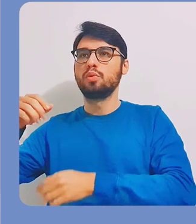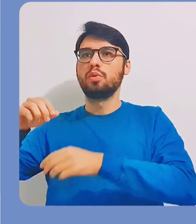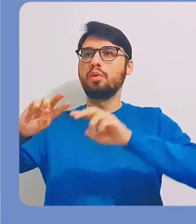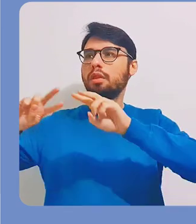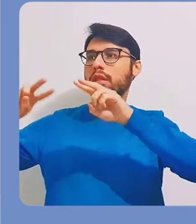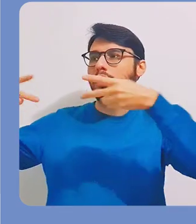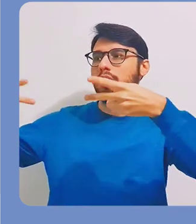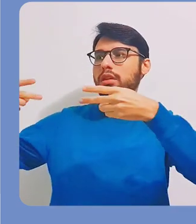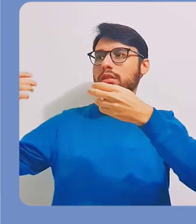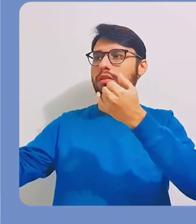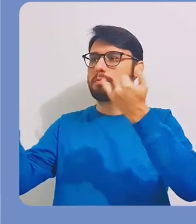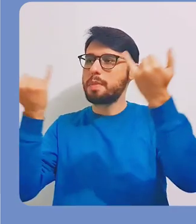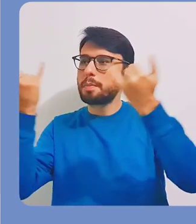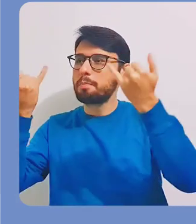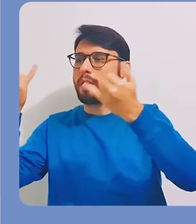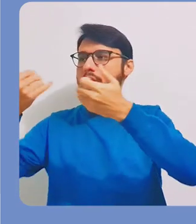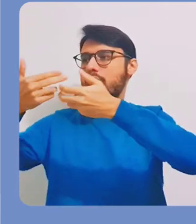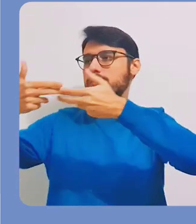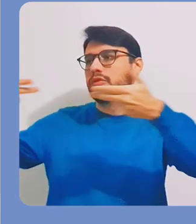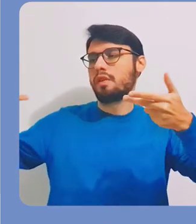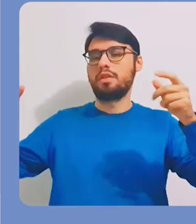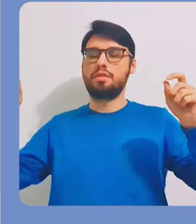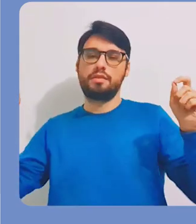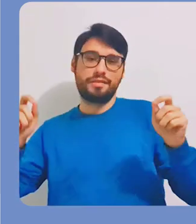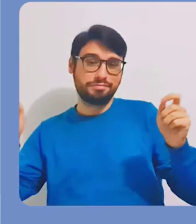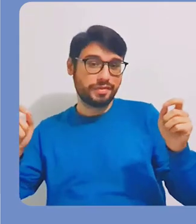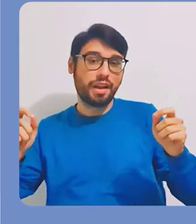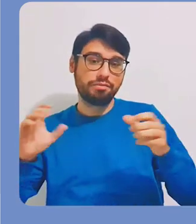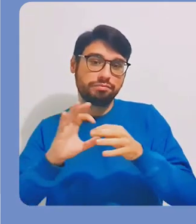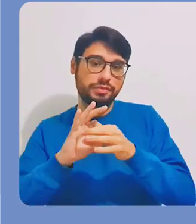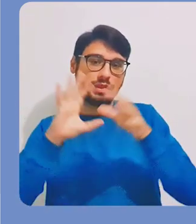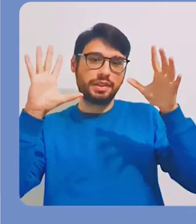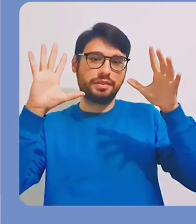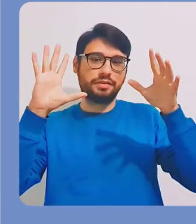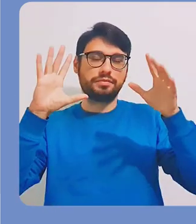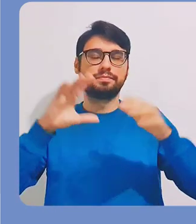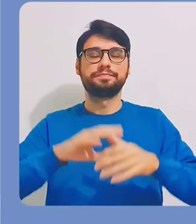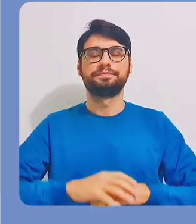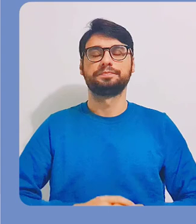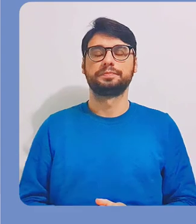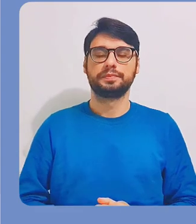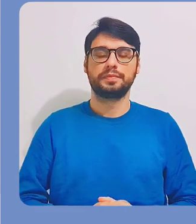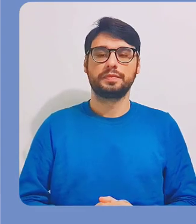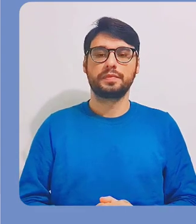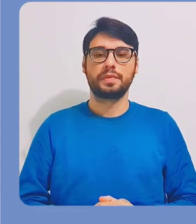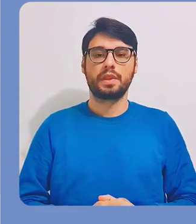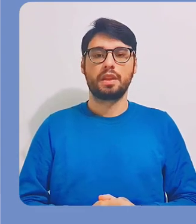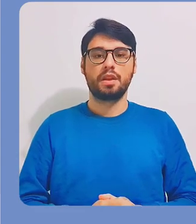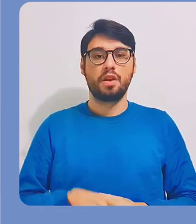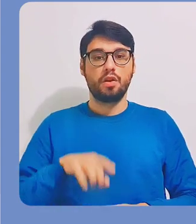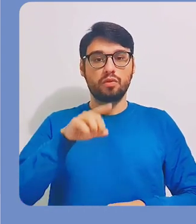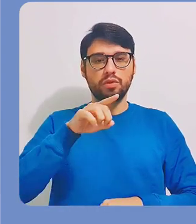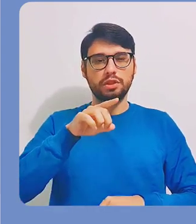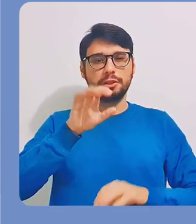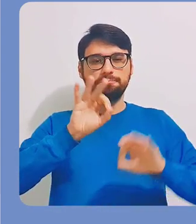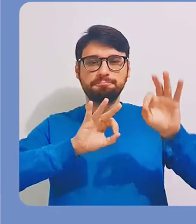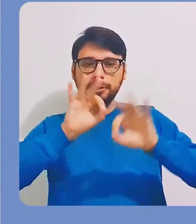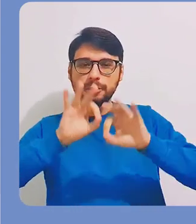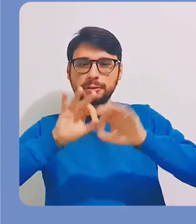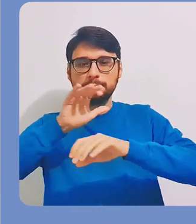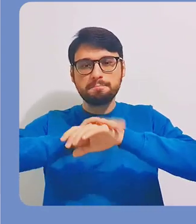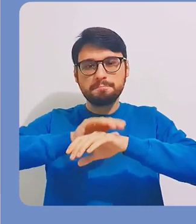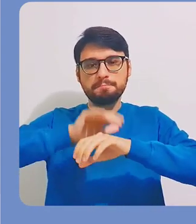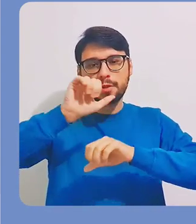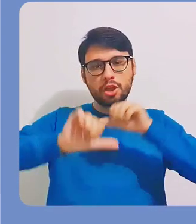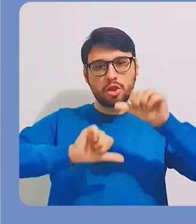eu vou postar notícias, informações e assim por diante, que pode ter este formato de leitura. Então, uma vez que